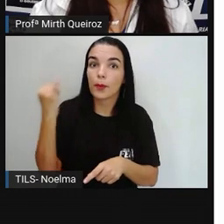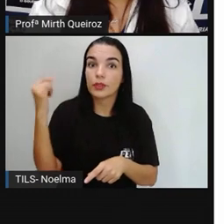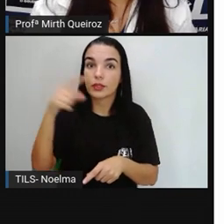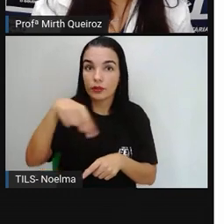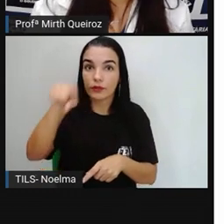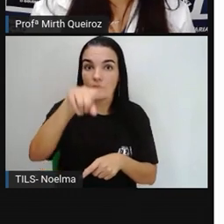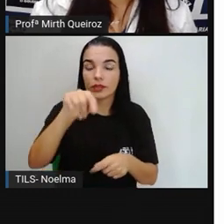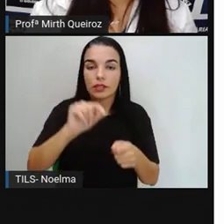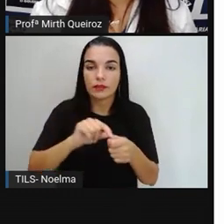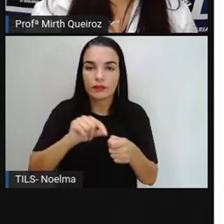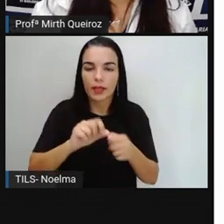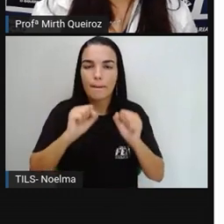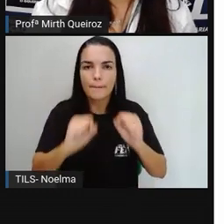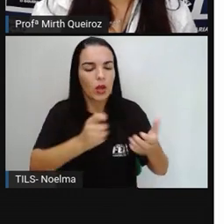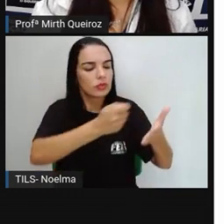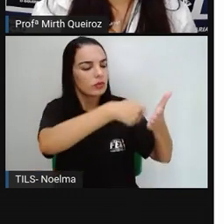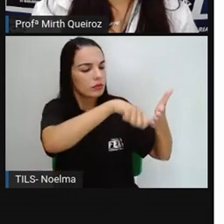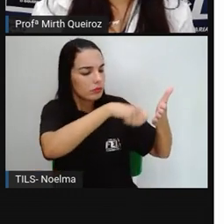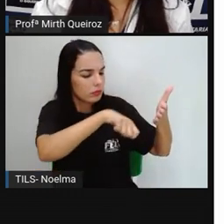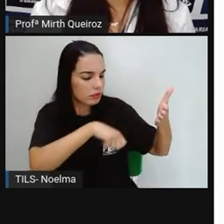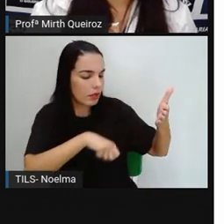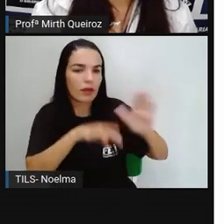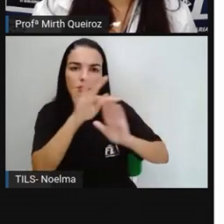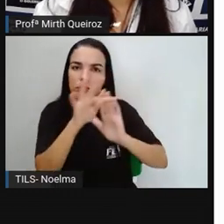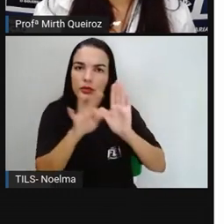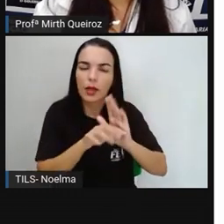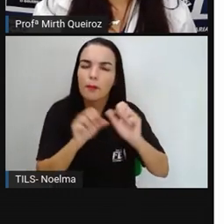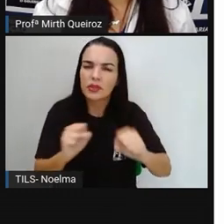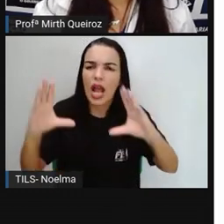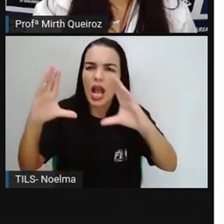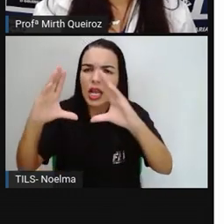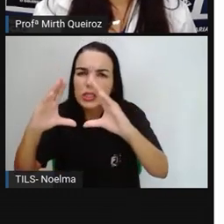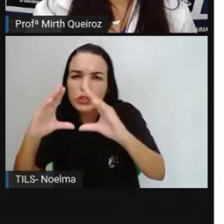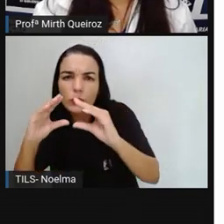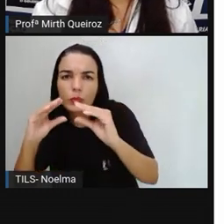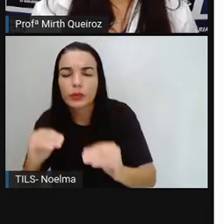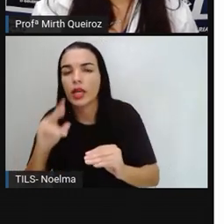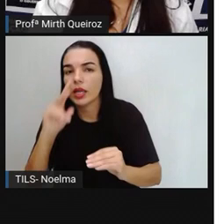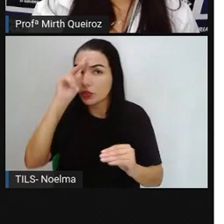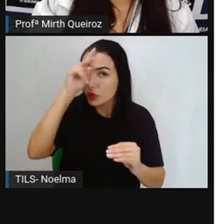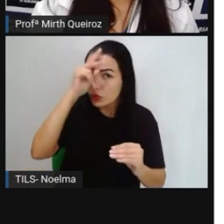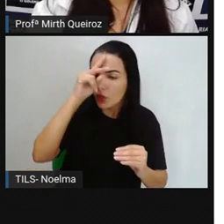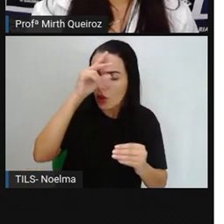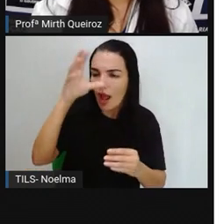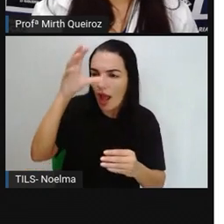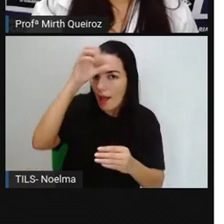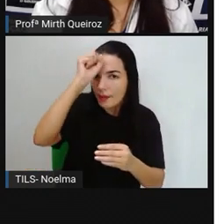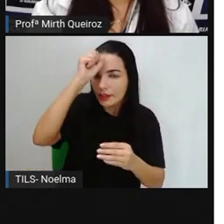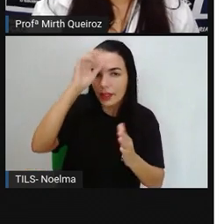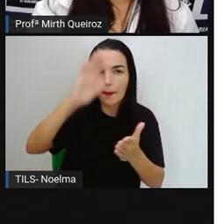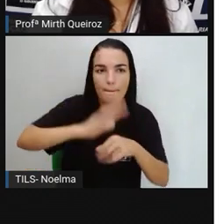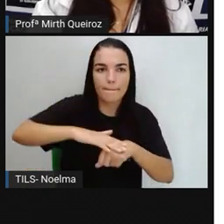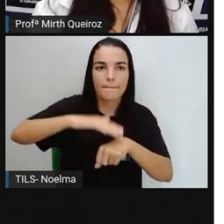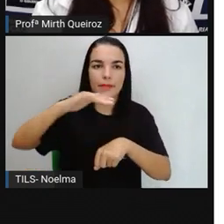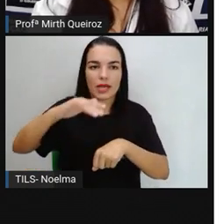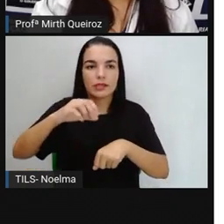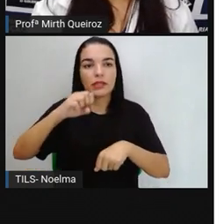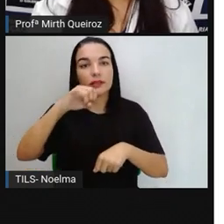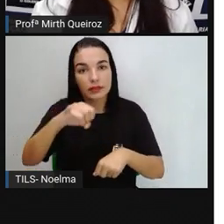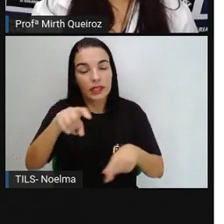também, reescreva o conteúdo lido, faça um resumo para que vocês possam aprender melhor. Assim você